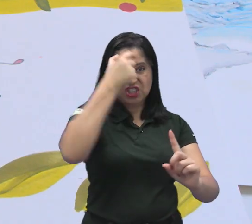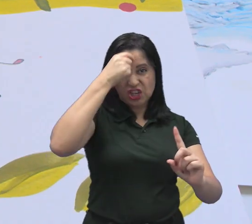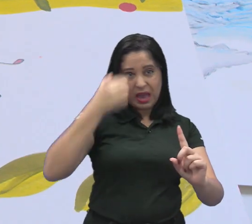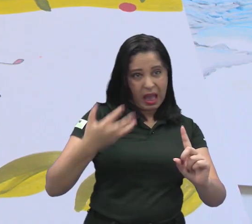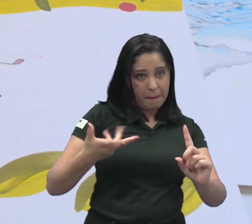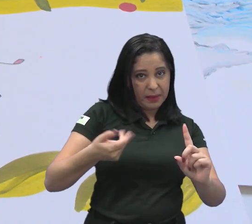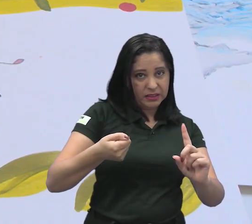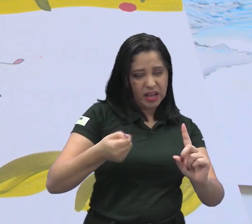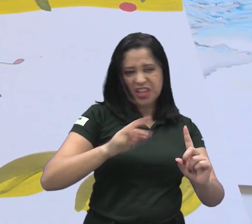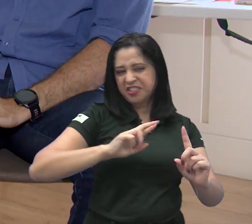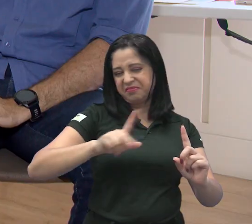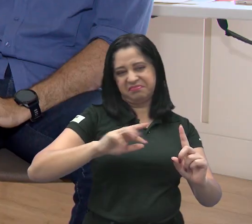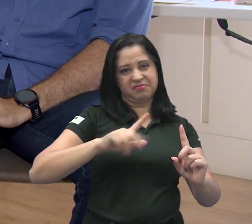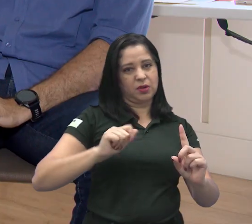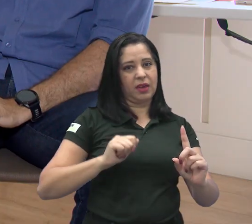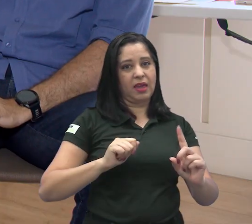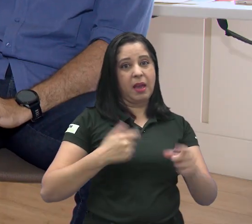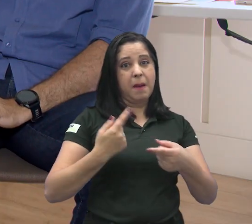não é talento.